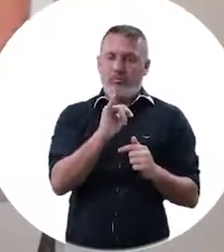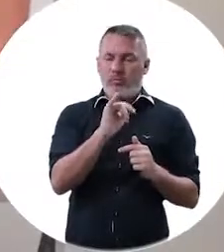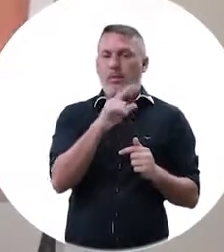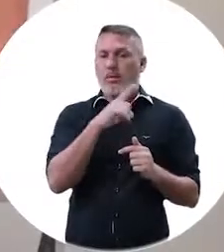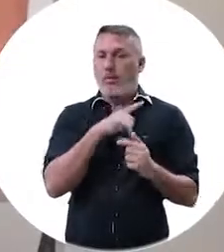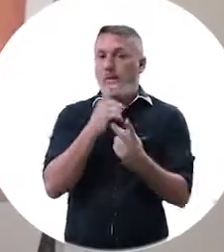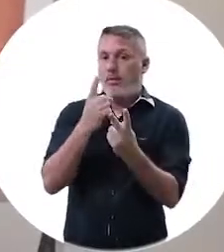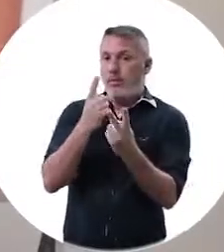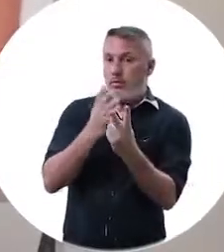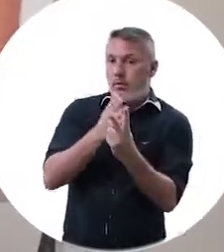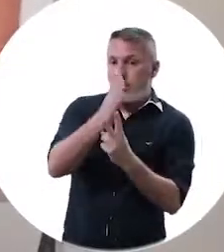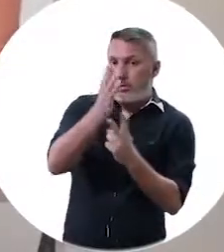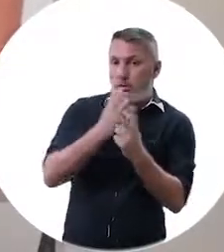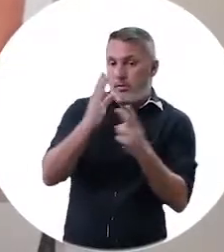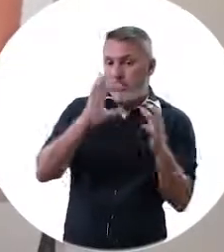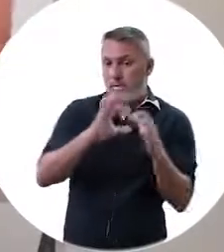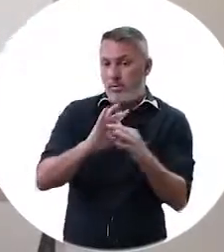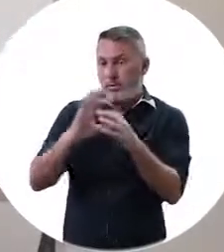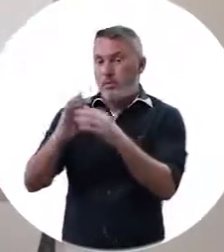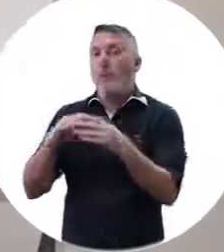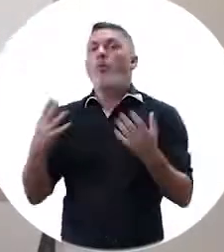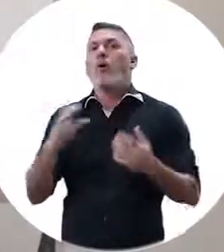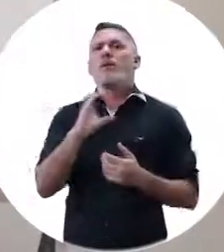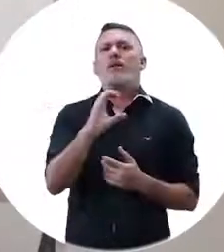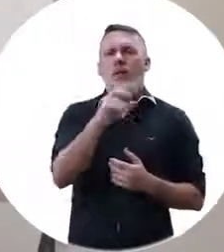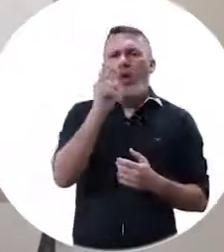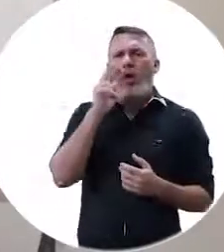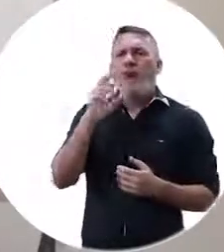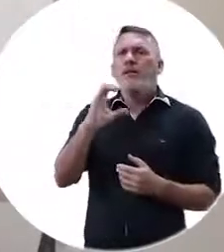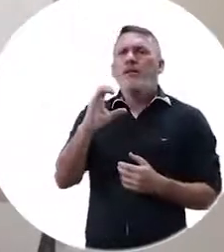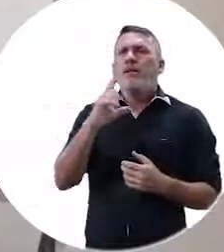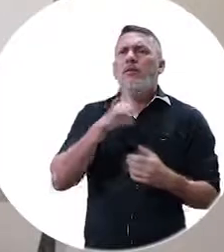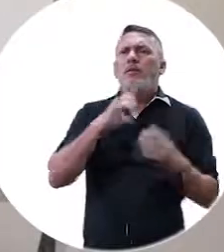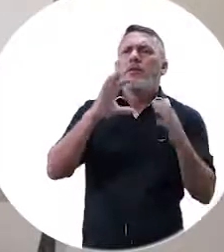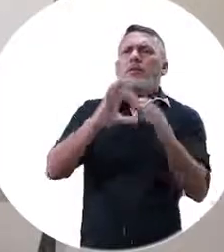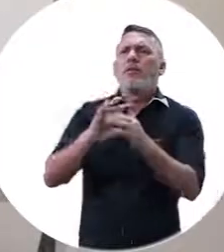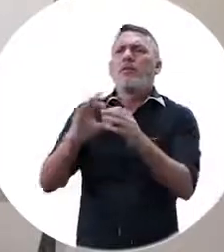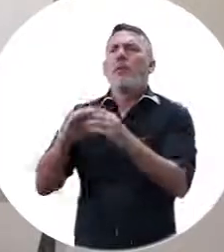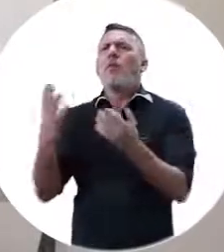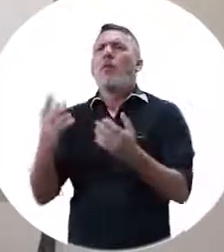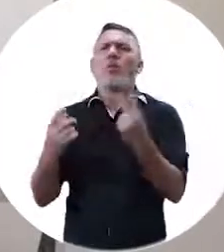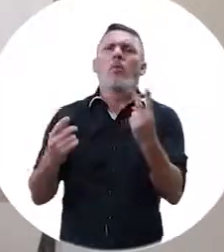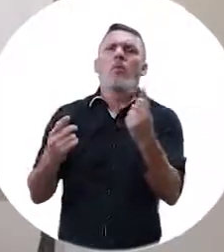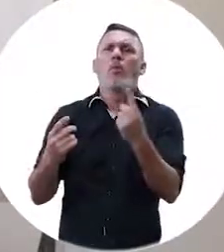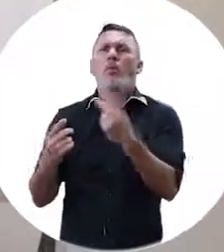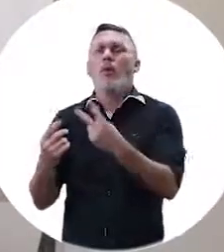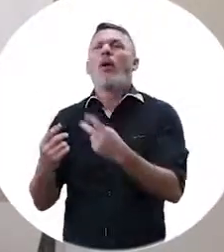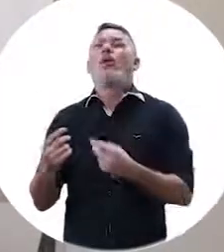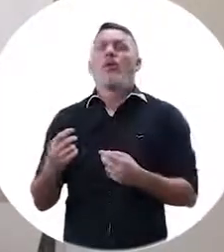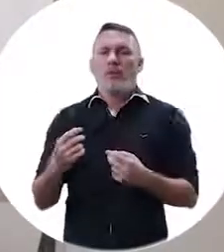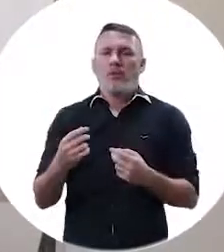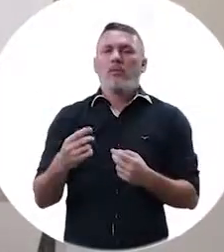Eu tenho uma ligação dupla em qual carbono, pessoal? No carbono 1. Identifica a posição do 1.